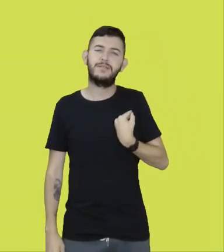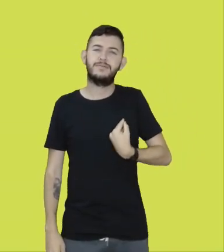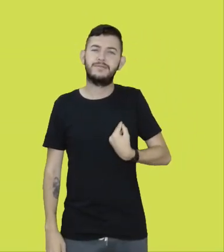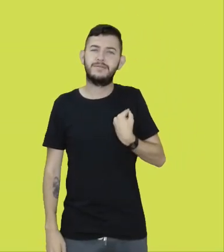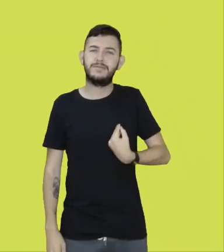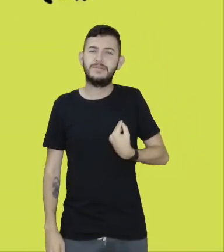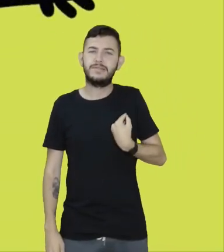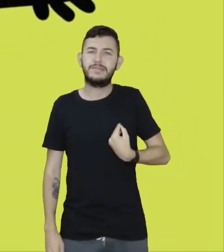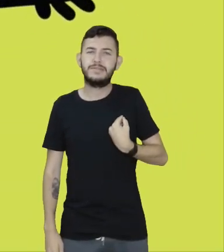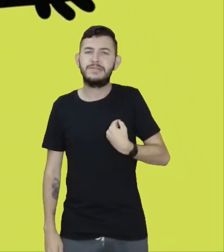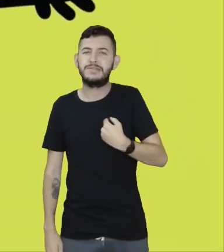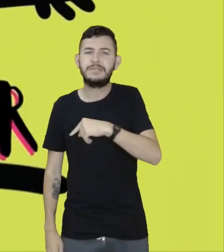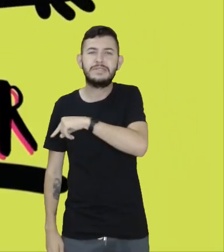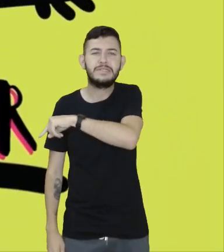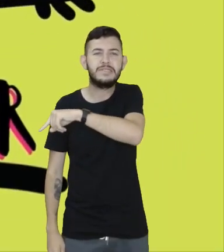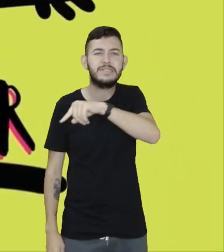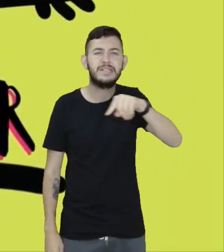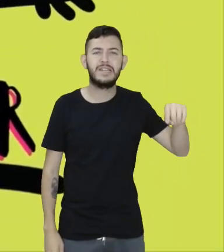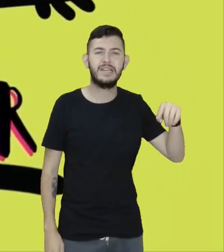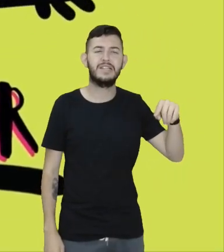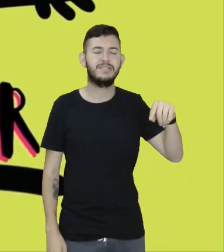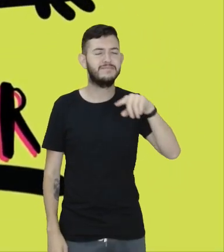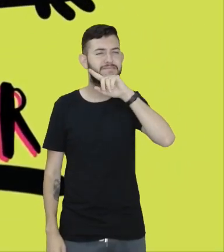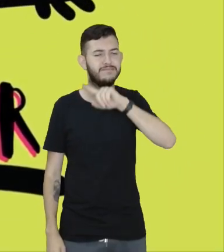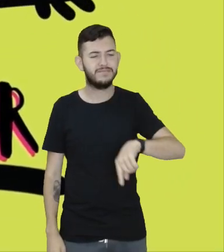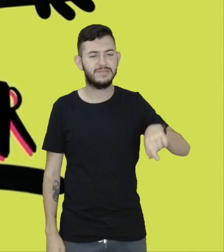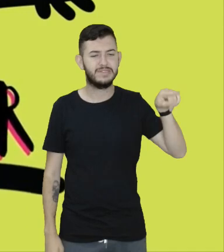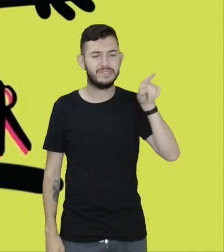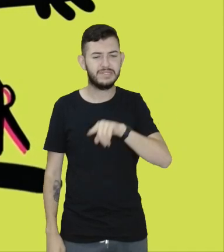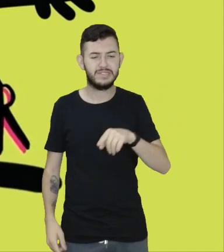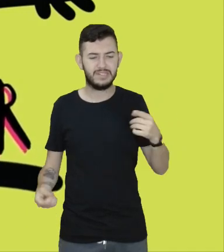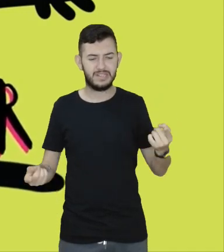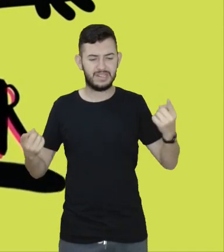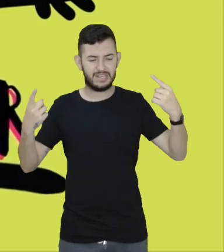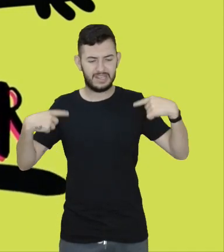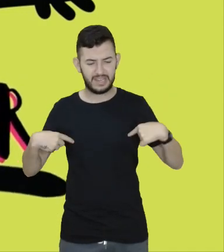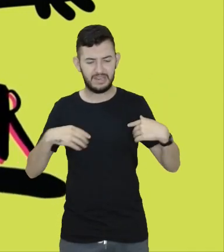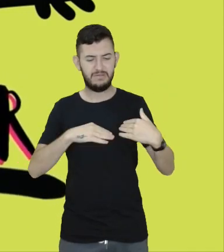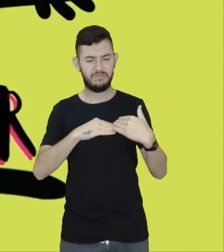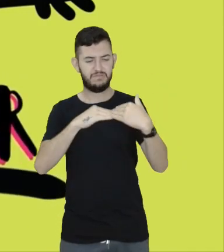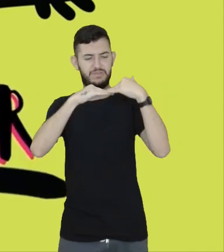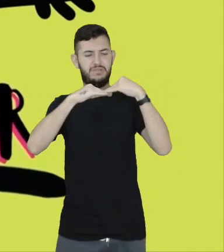Não vão mais conseguir me anular, me calar.